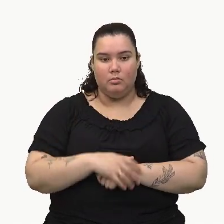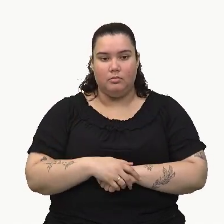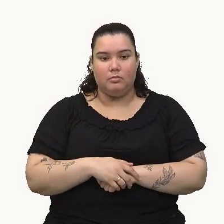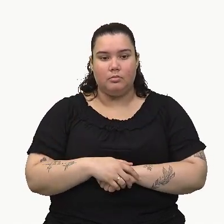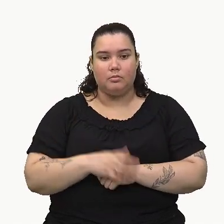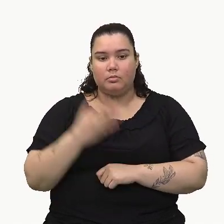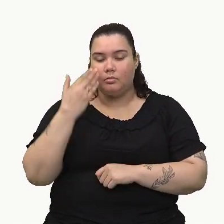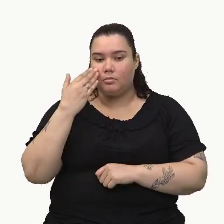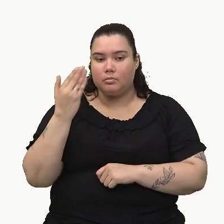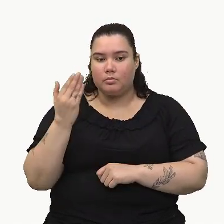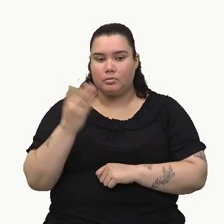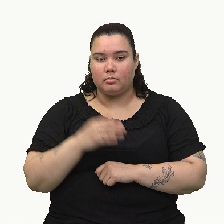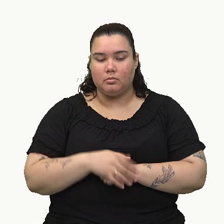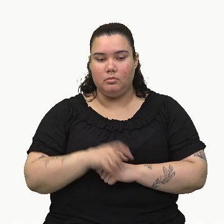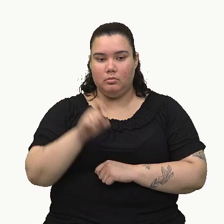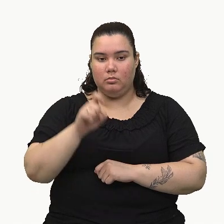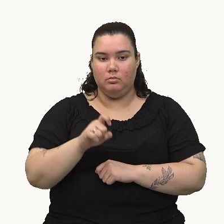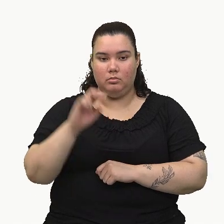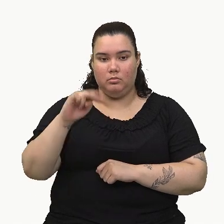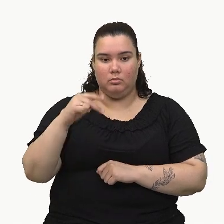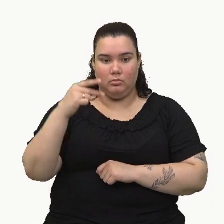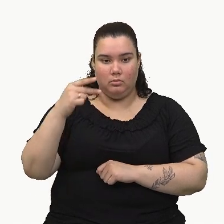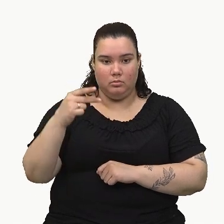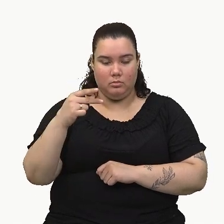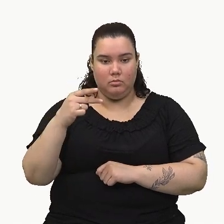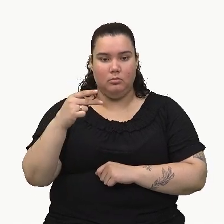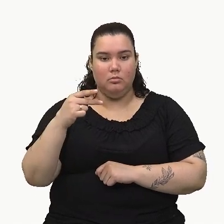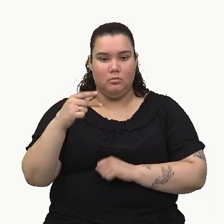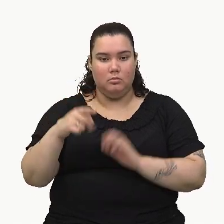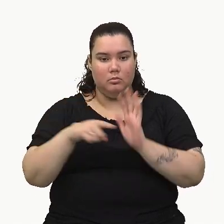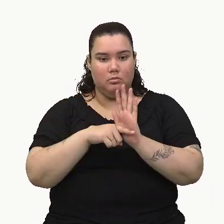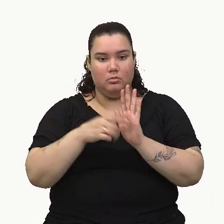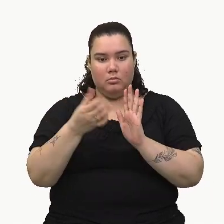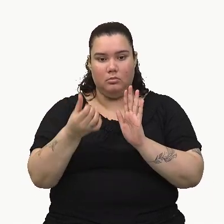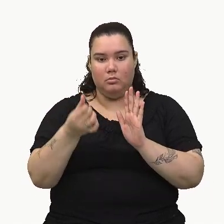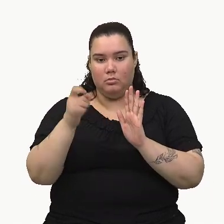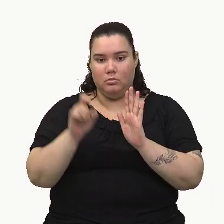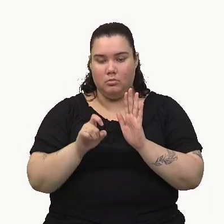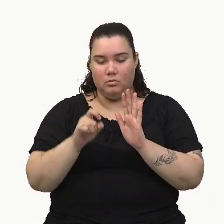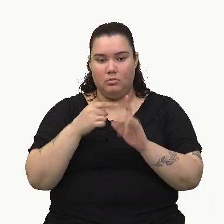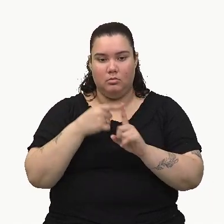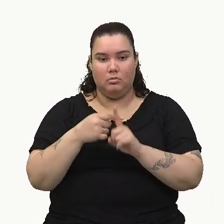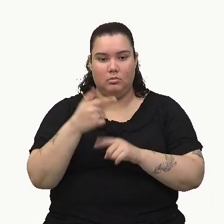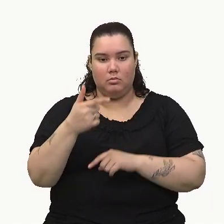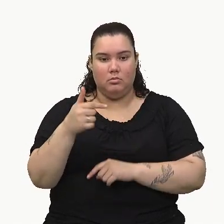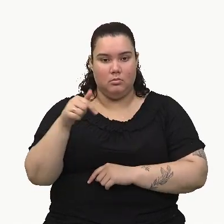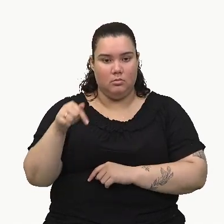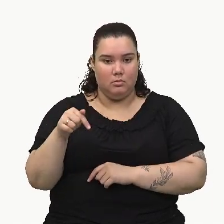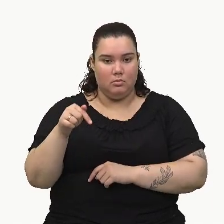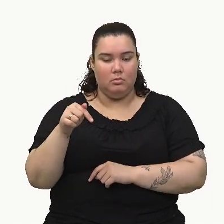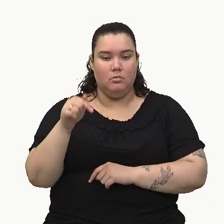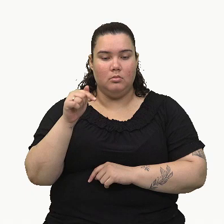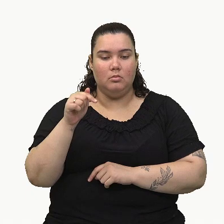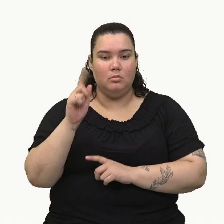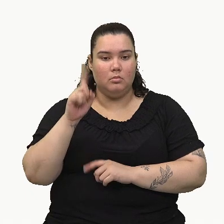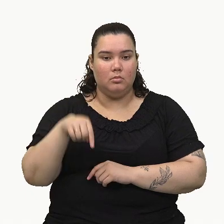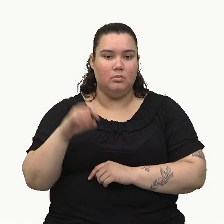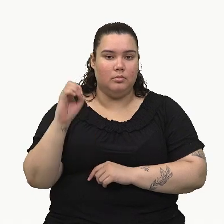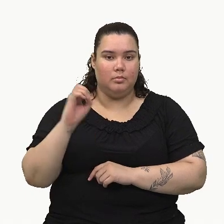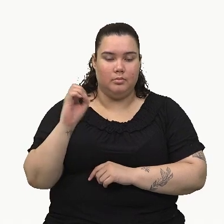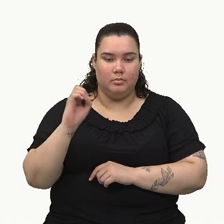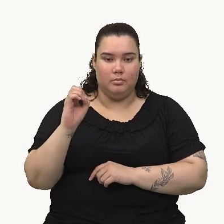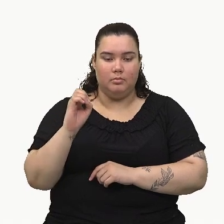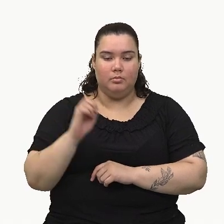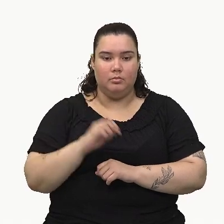isso, reparem, eu vou ter x ao quadrado menos 6x mais 27 igual a